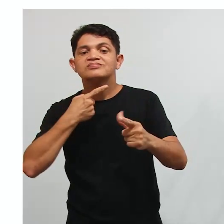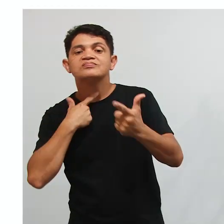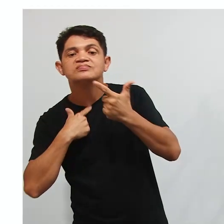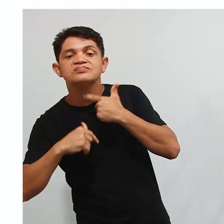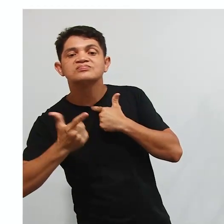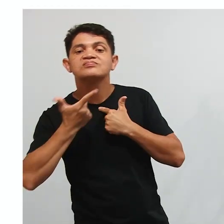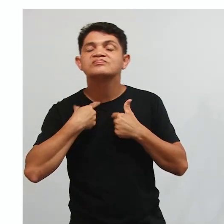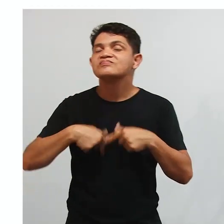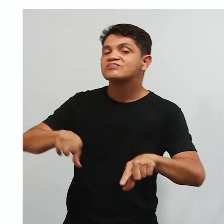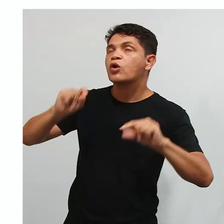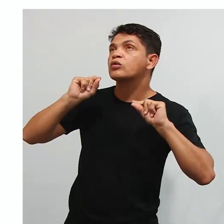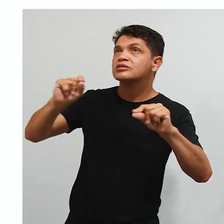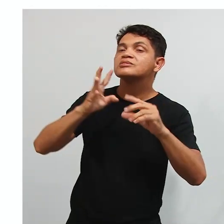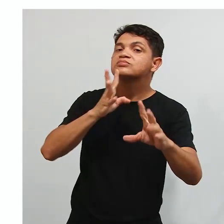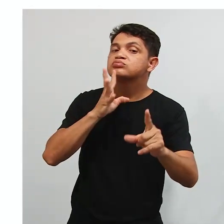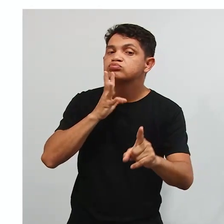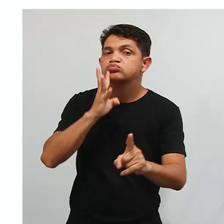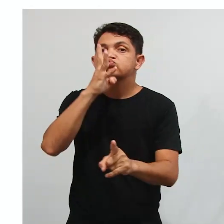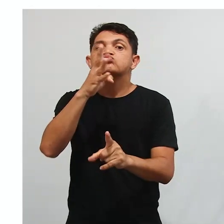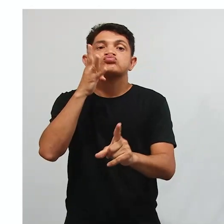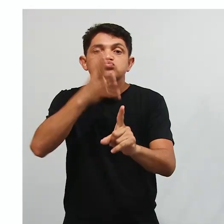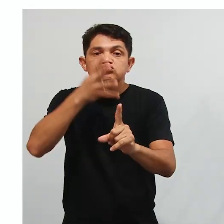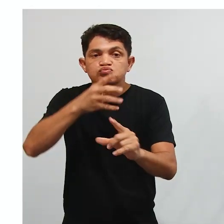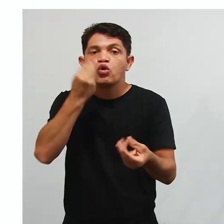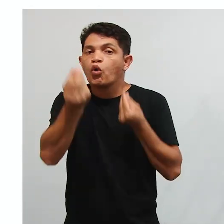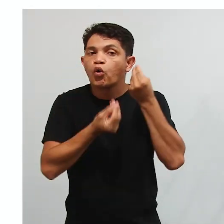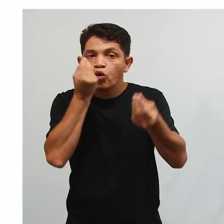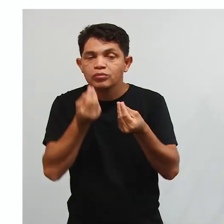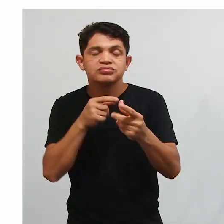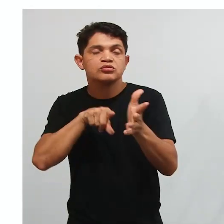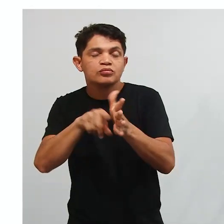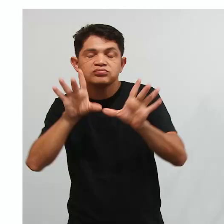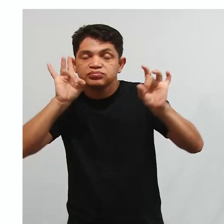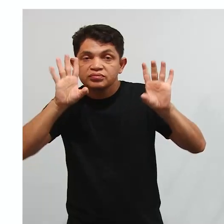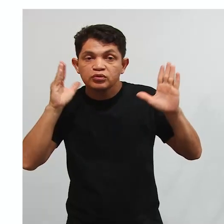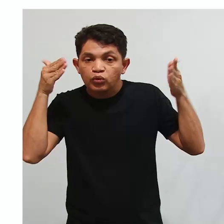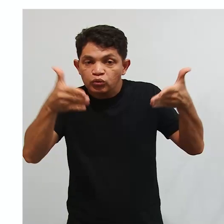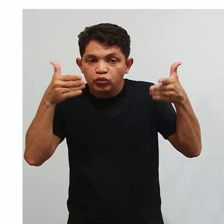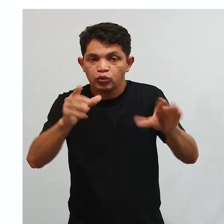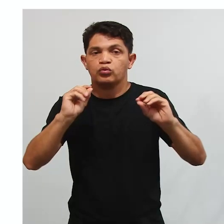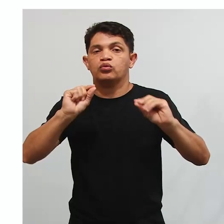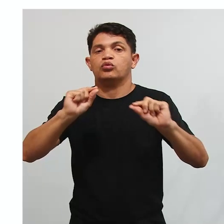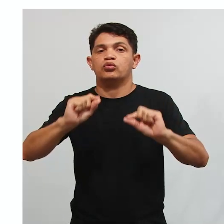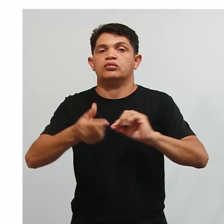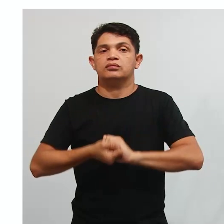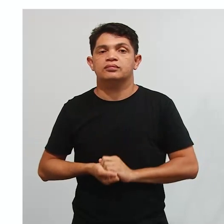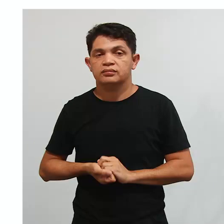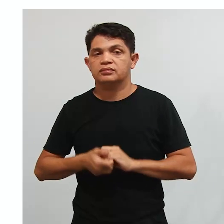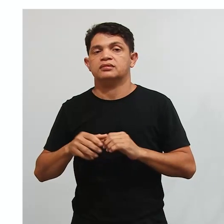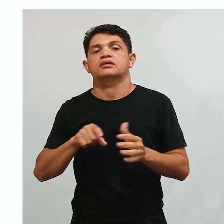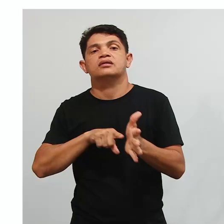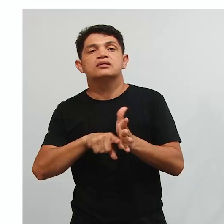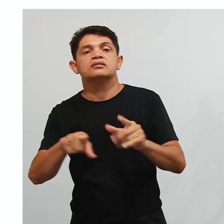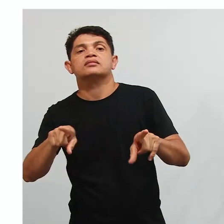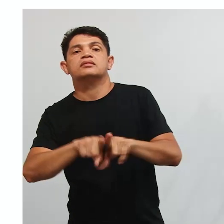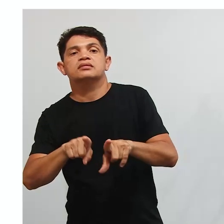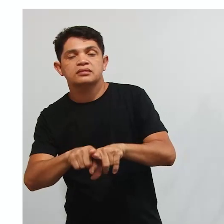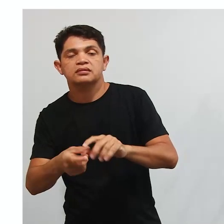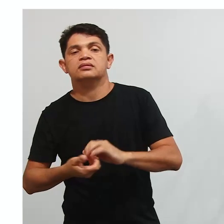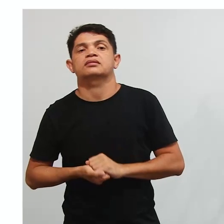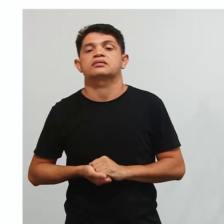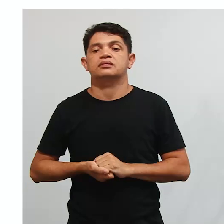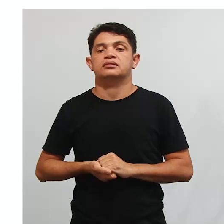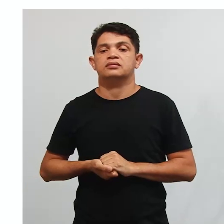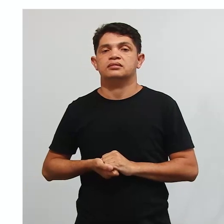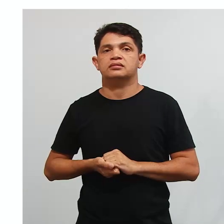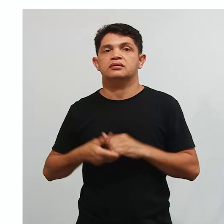ela é voltada à aquisição de conhecimentos com visas a aplicação numa situação específica que é o que muitas das pesquisas